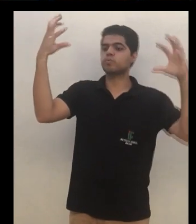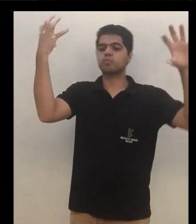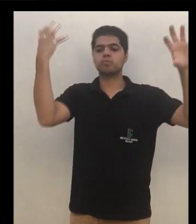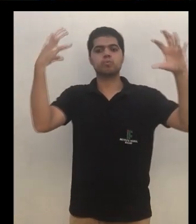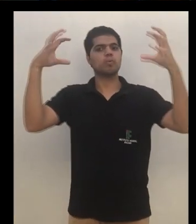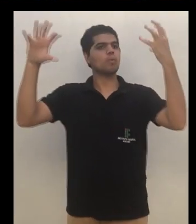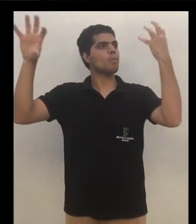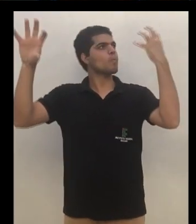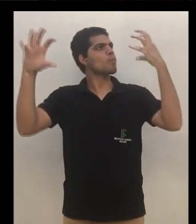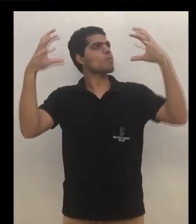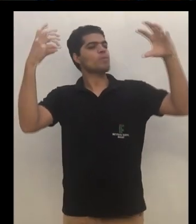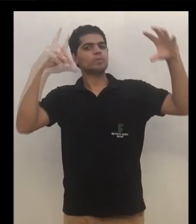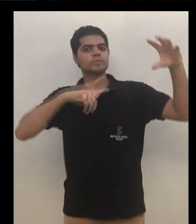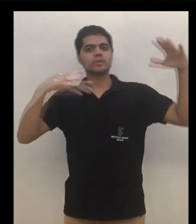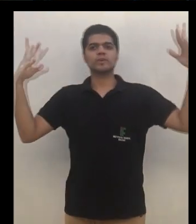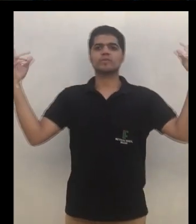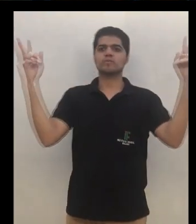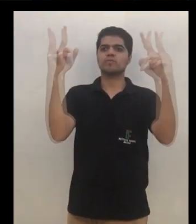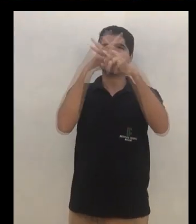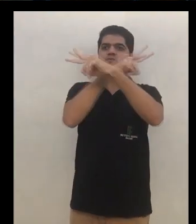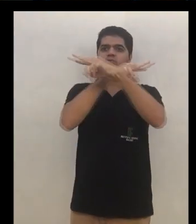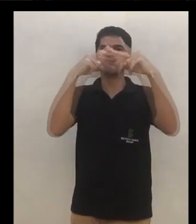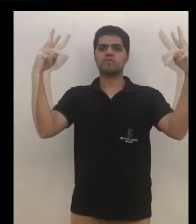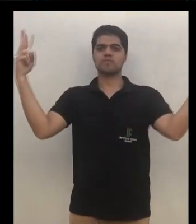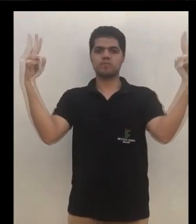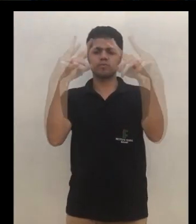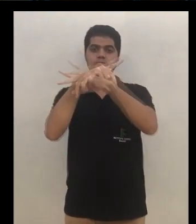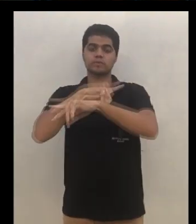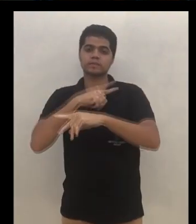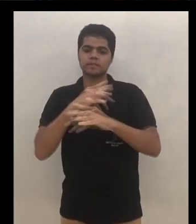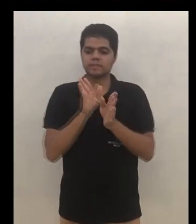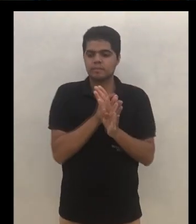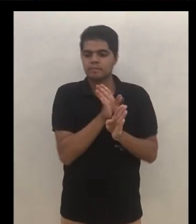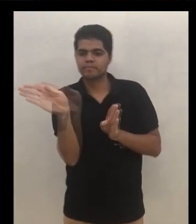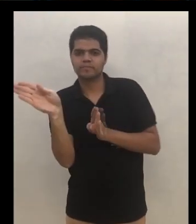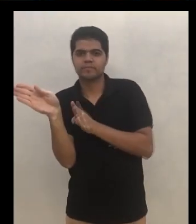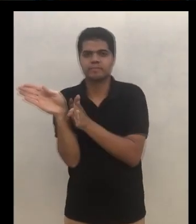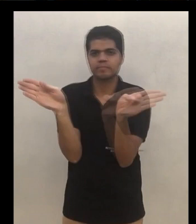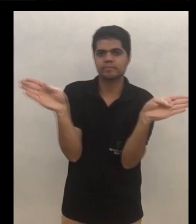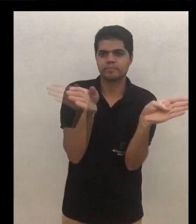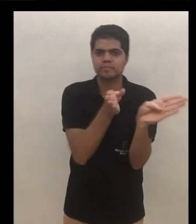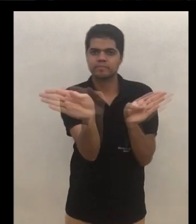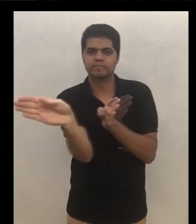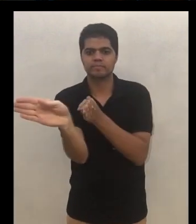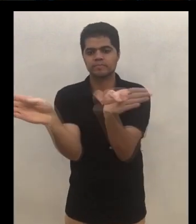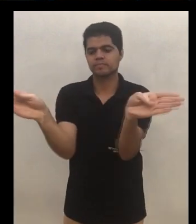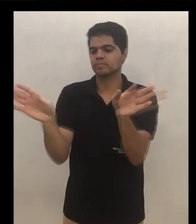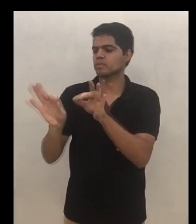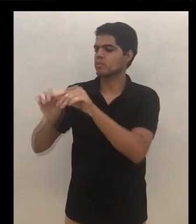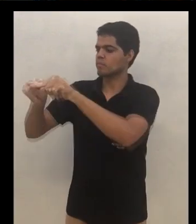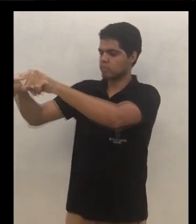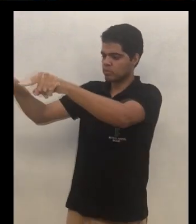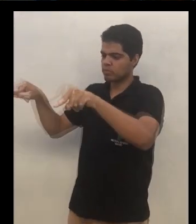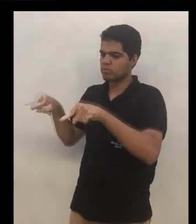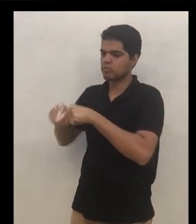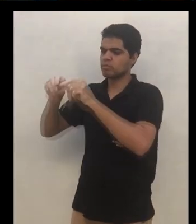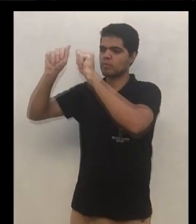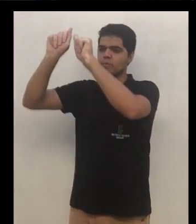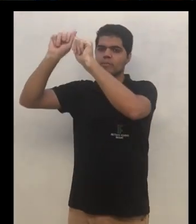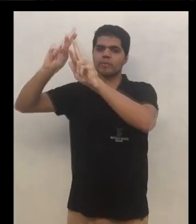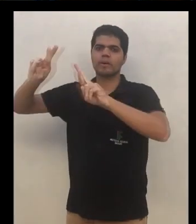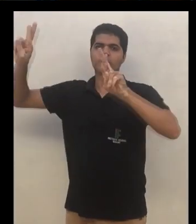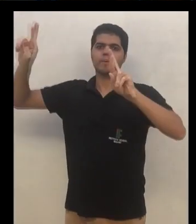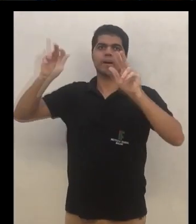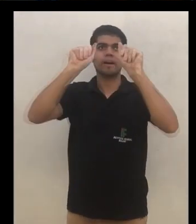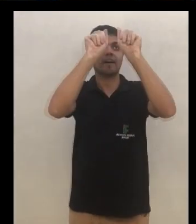uma saída onde o animal ele vai ter acesso, né, ao piquete, tá, ao ar livre. E lembrando o